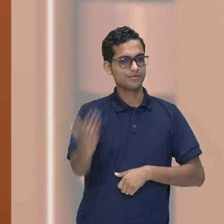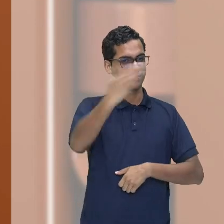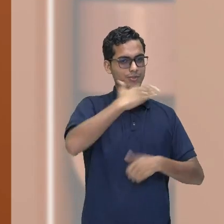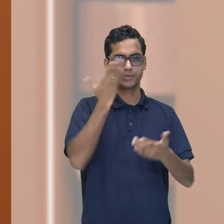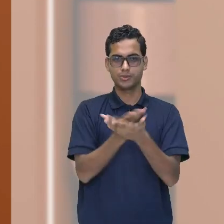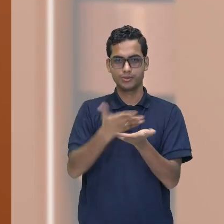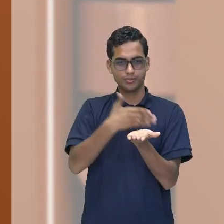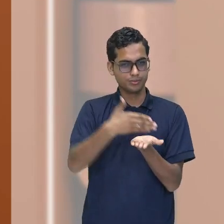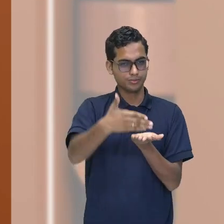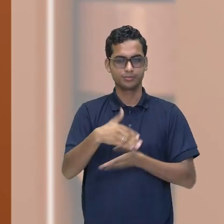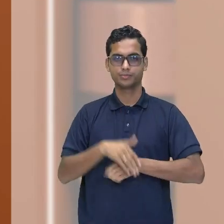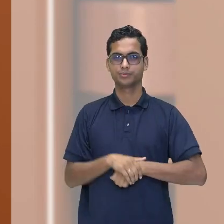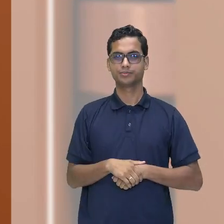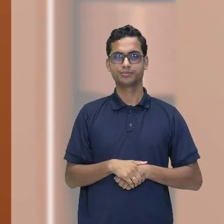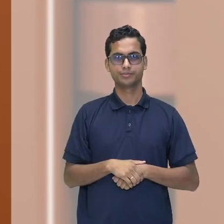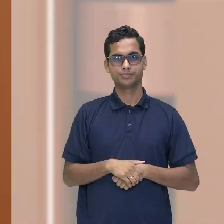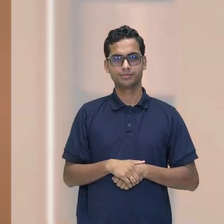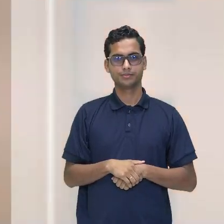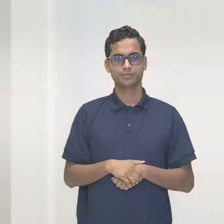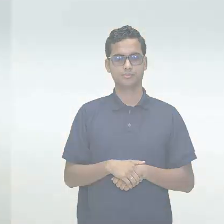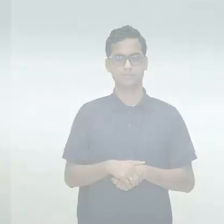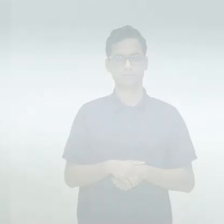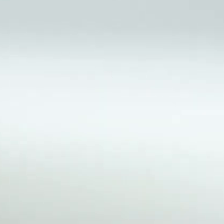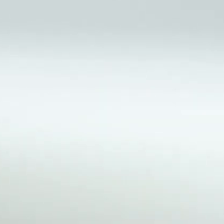vamos iniciar nossa aula.